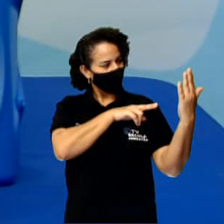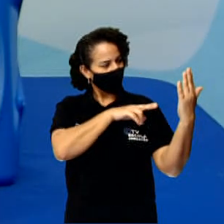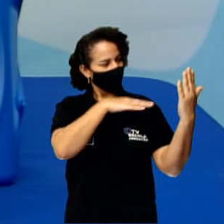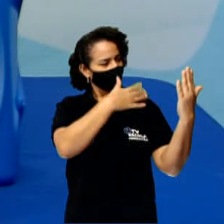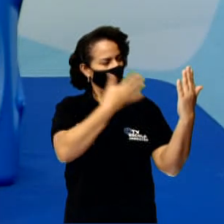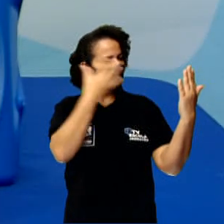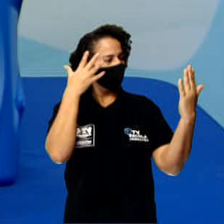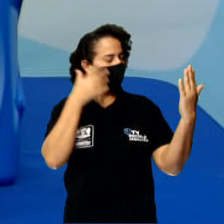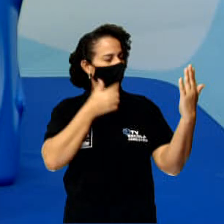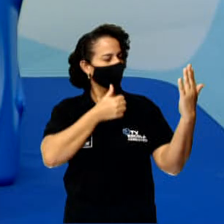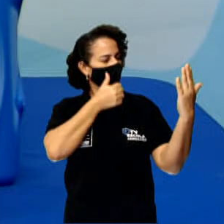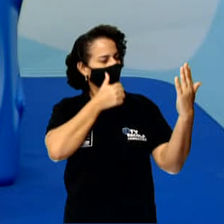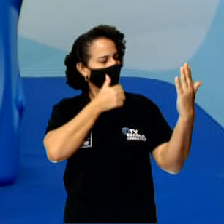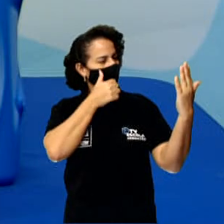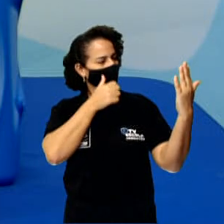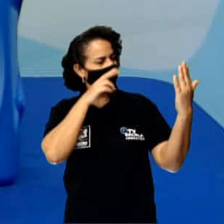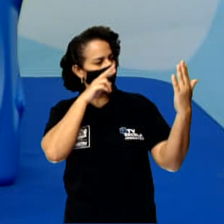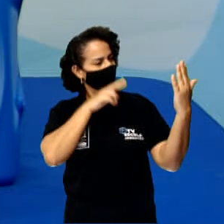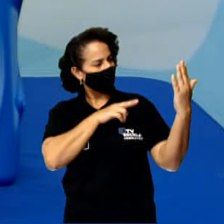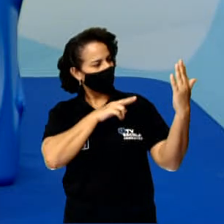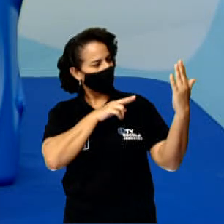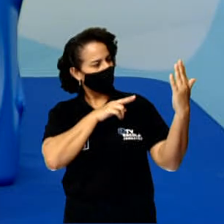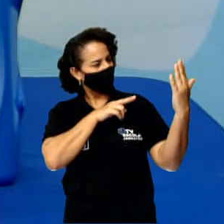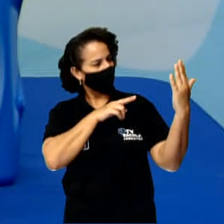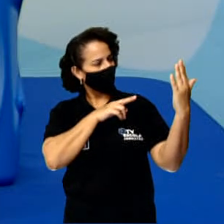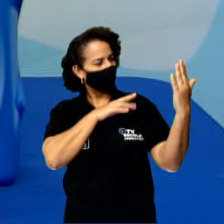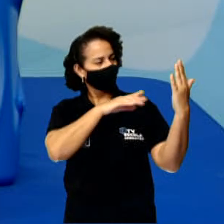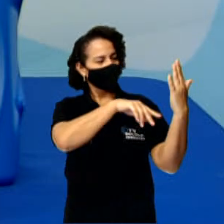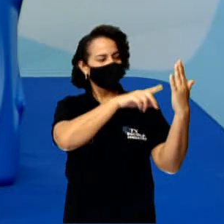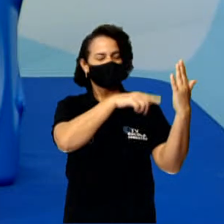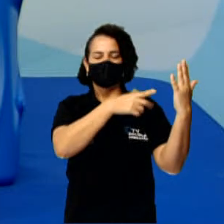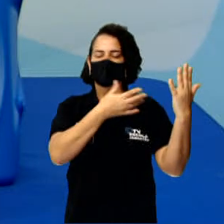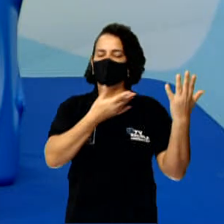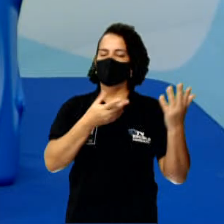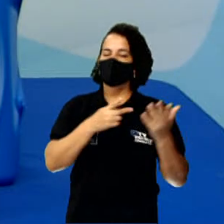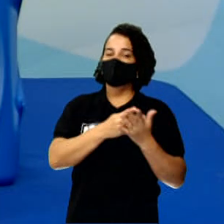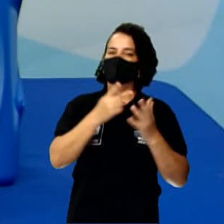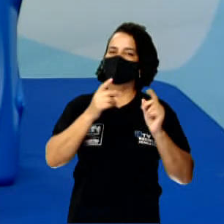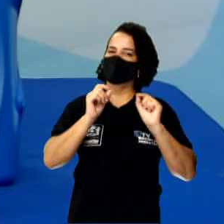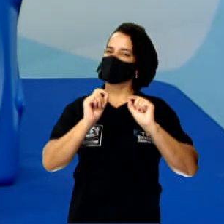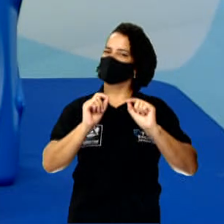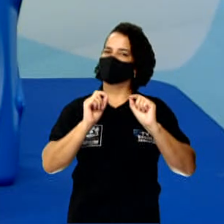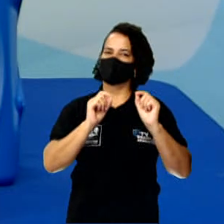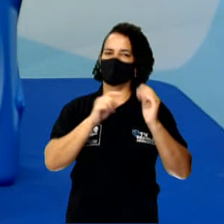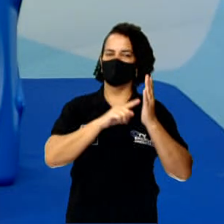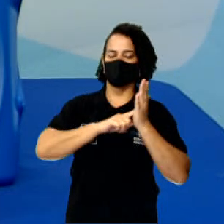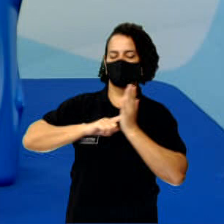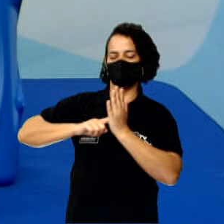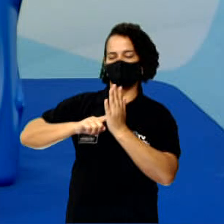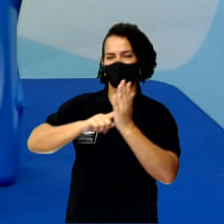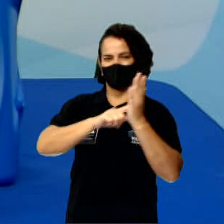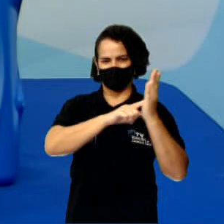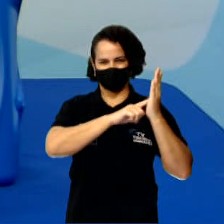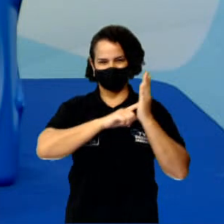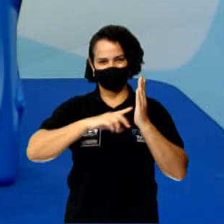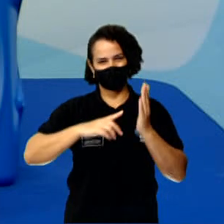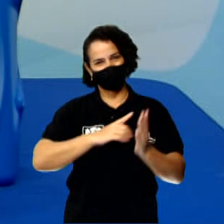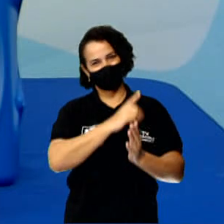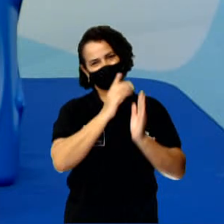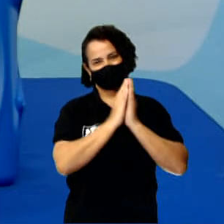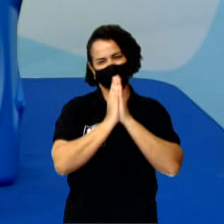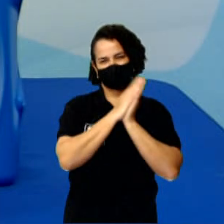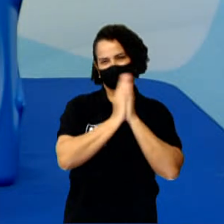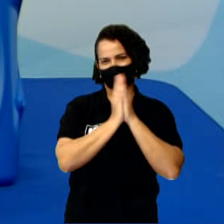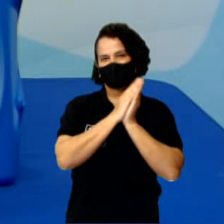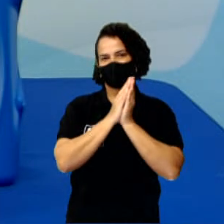aquele espelho dentro da caixinha, uma cena se passou e mostrou o dia em que a boneca, alguém